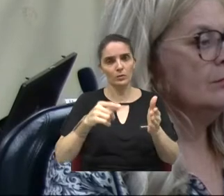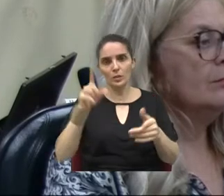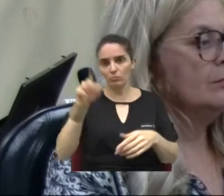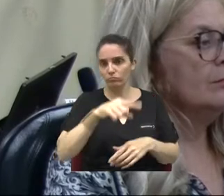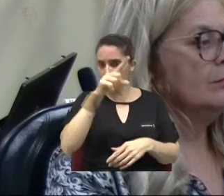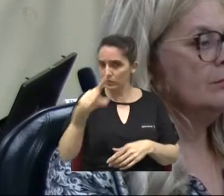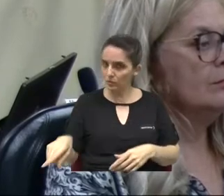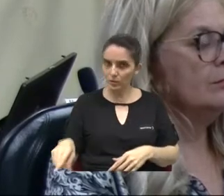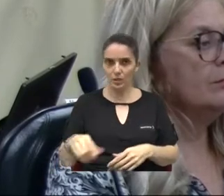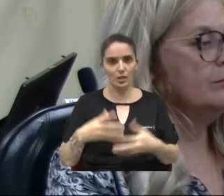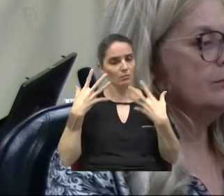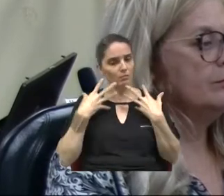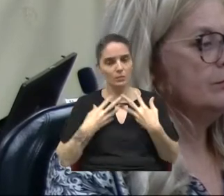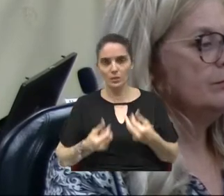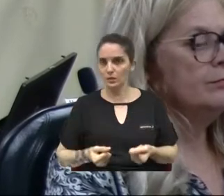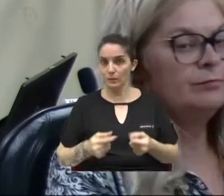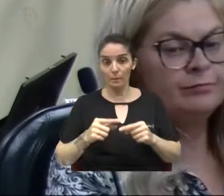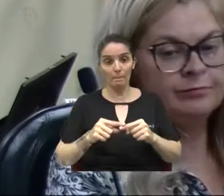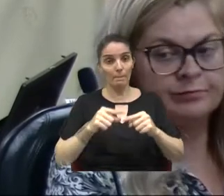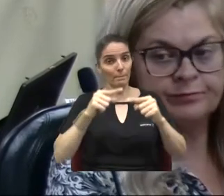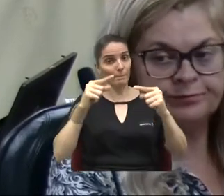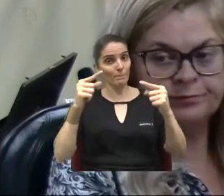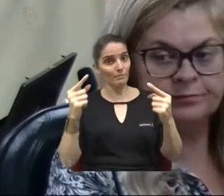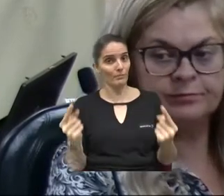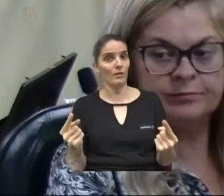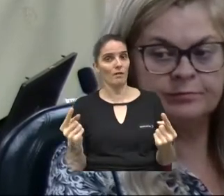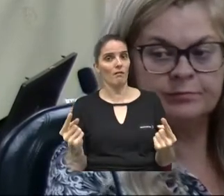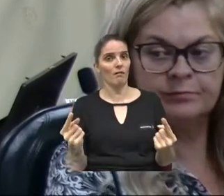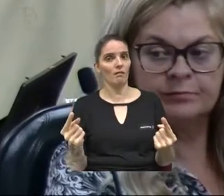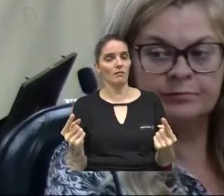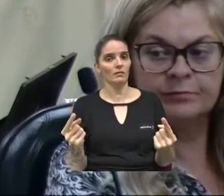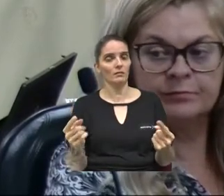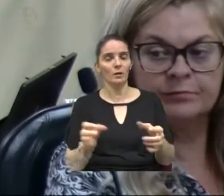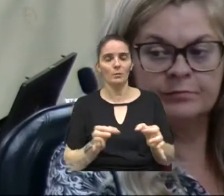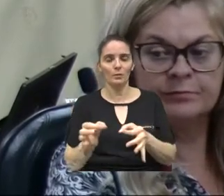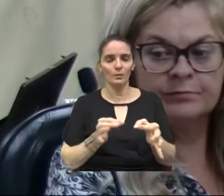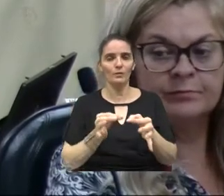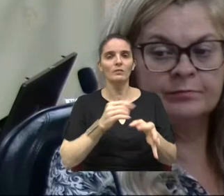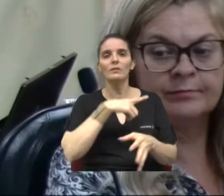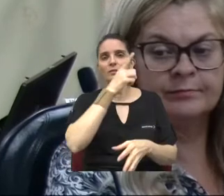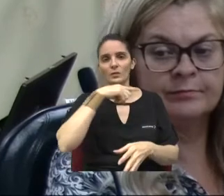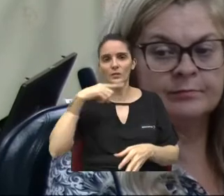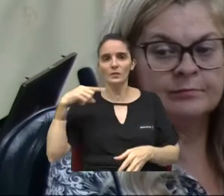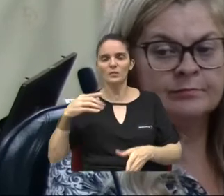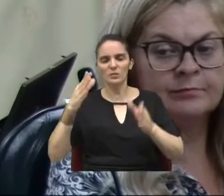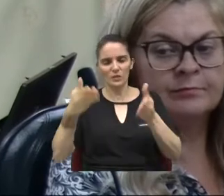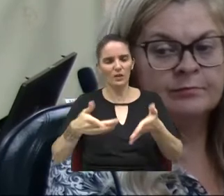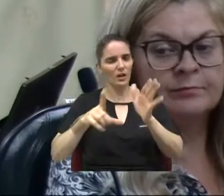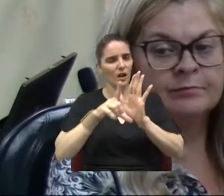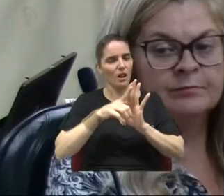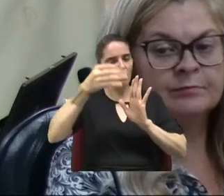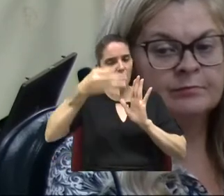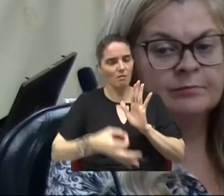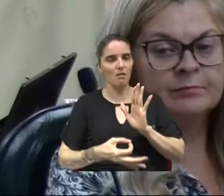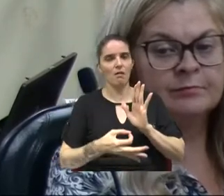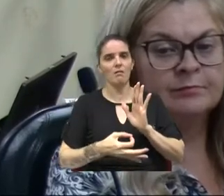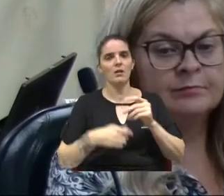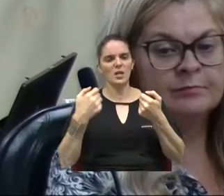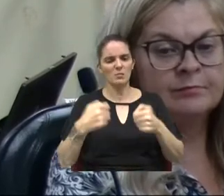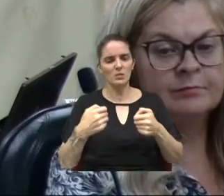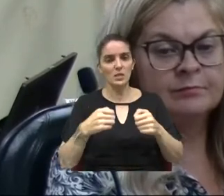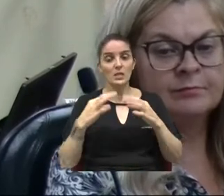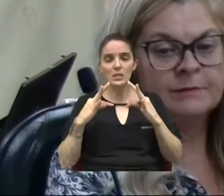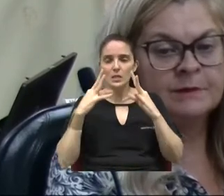aceita, mas agora diante do seu projeto de lei, isso torna lei, e em todas